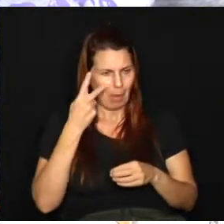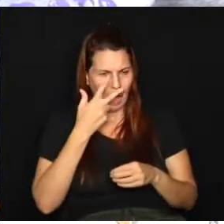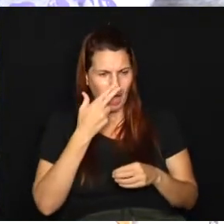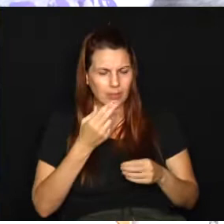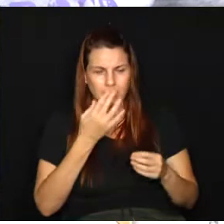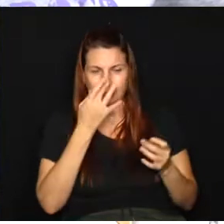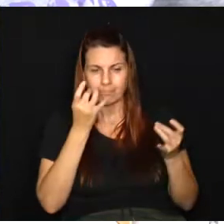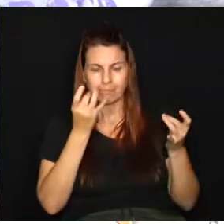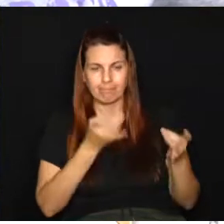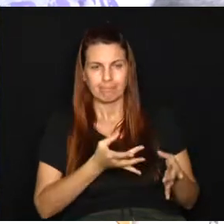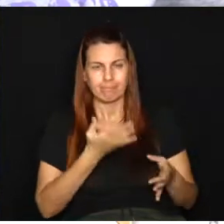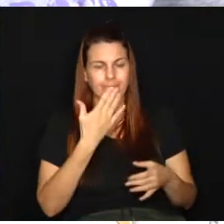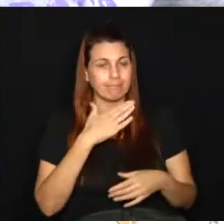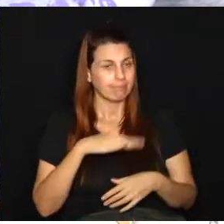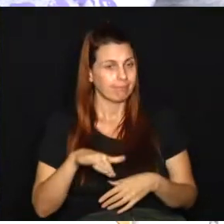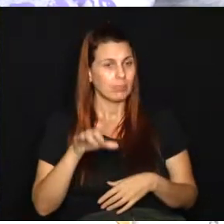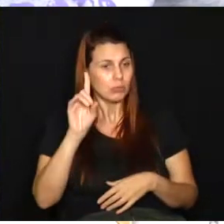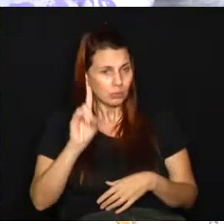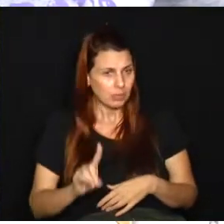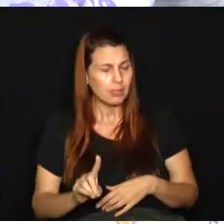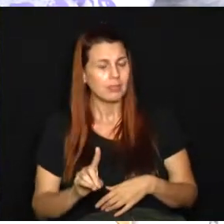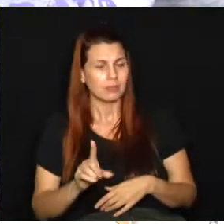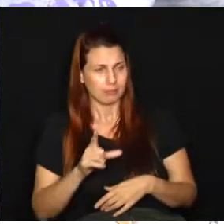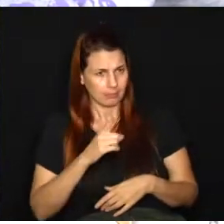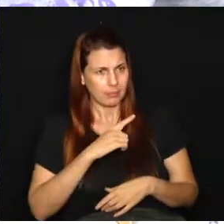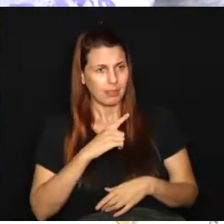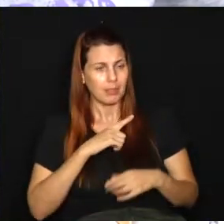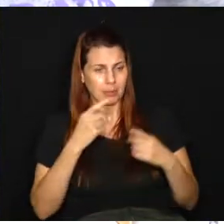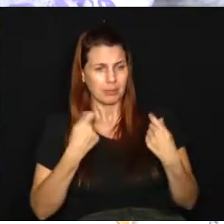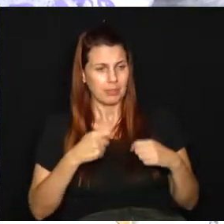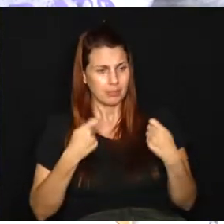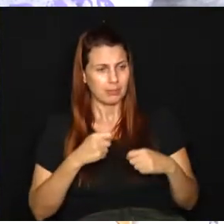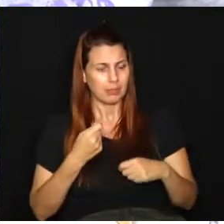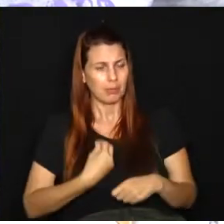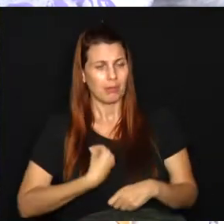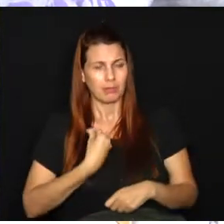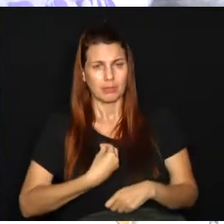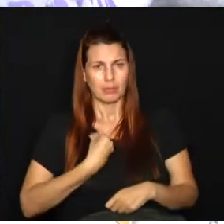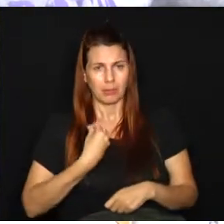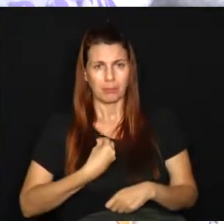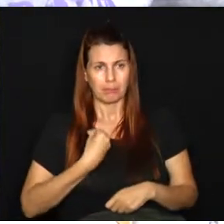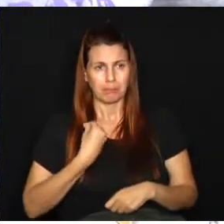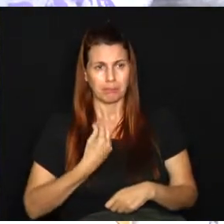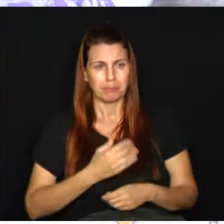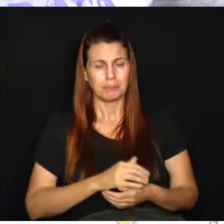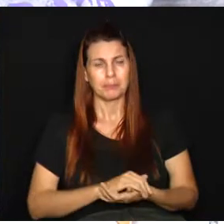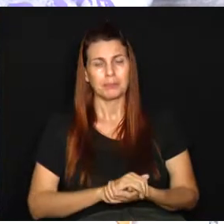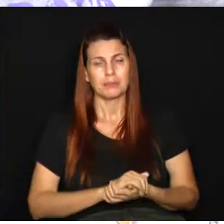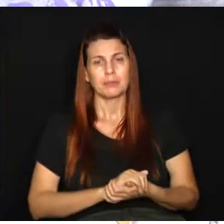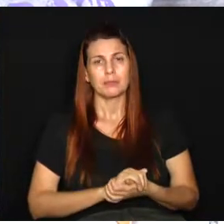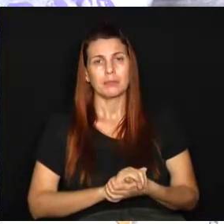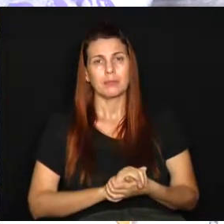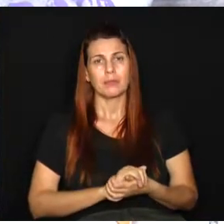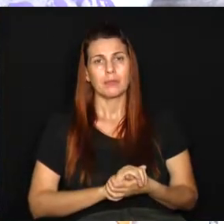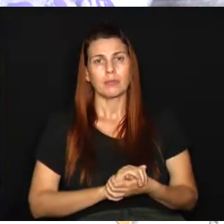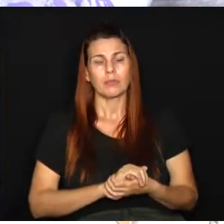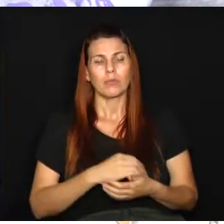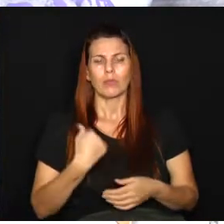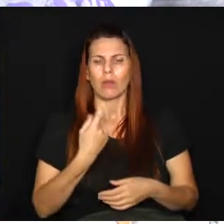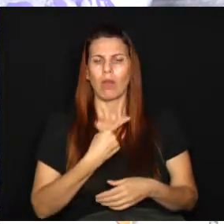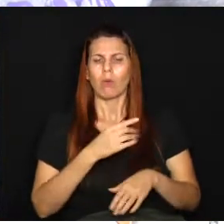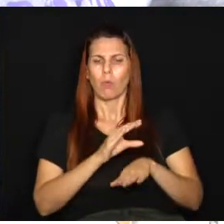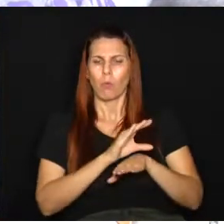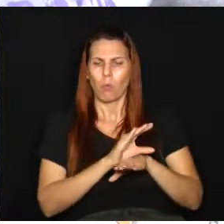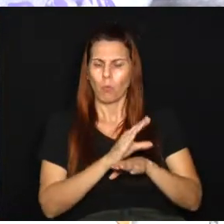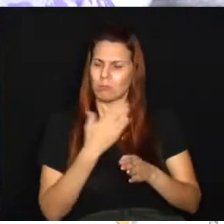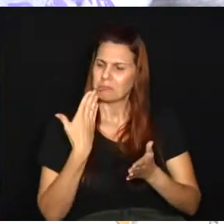Que têm direitos e que devem ter uma condição de vida garantida. E a gente fez esse processo, fez um curso,